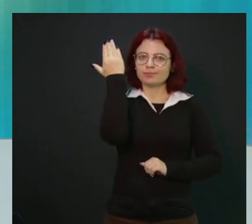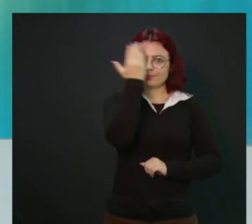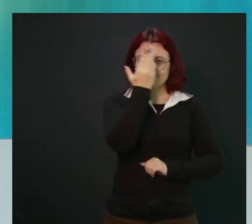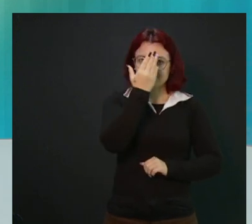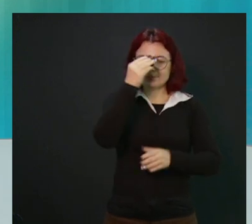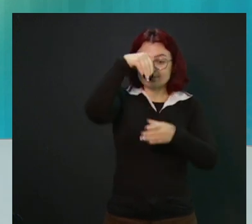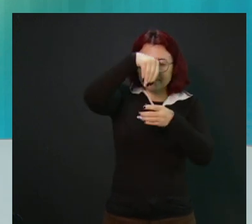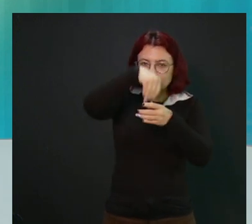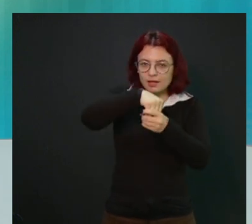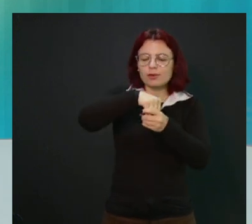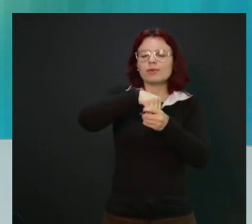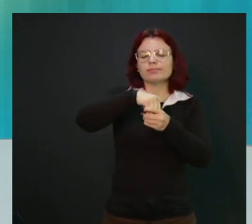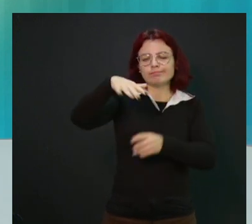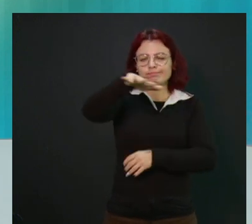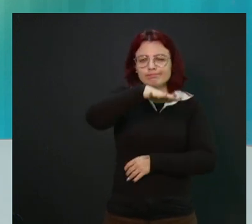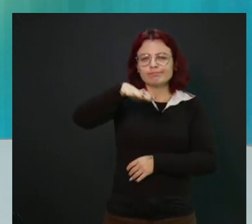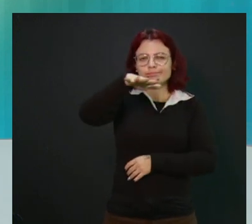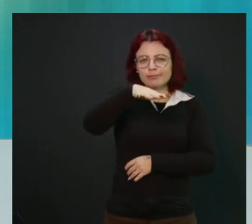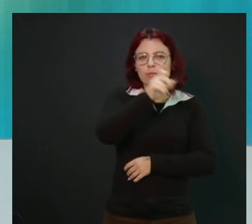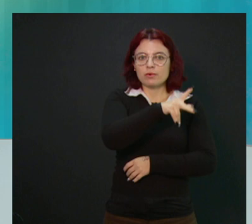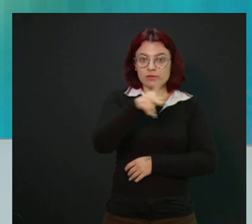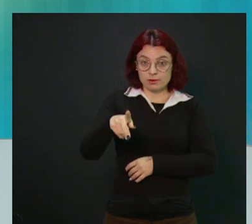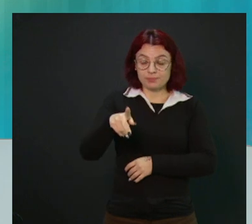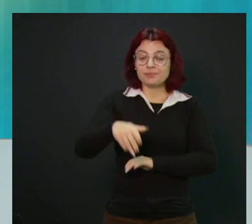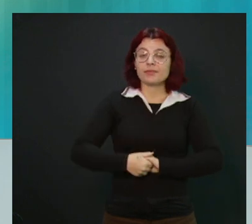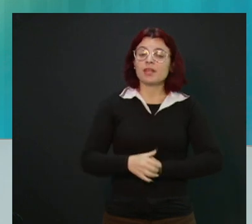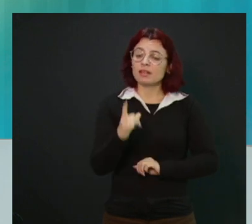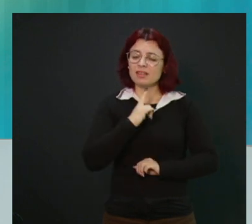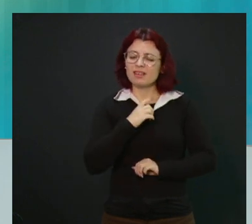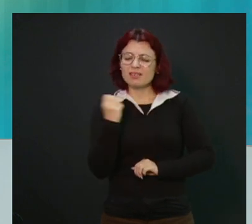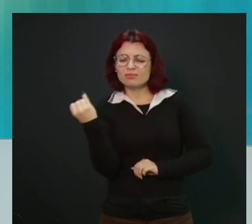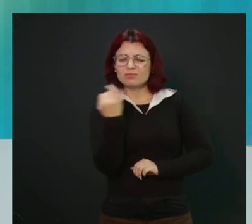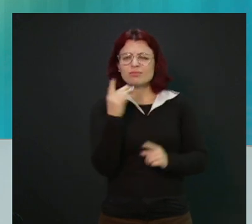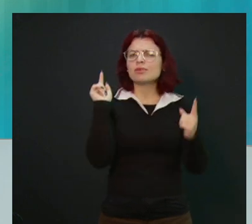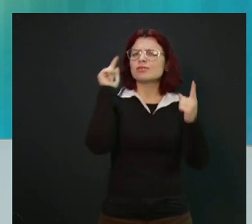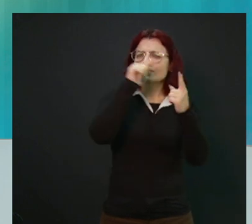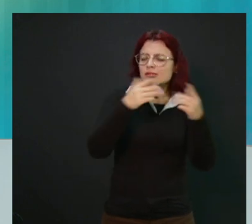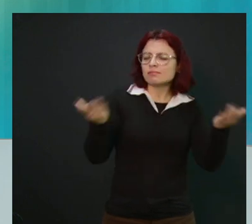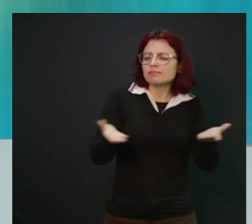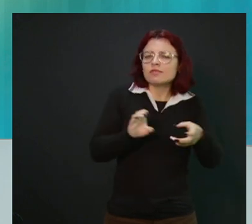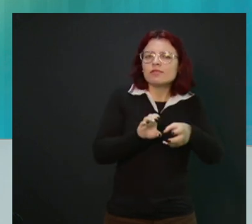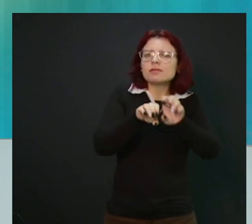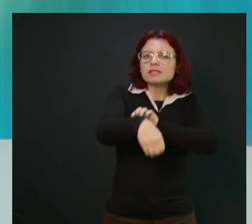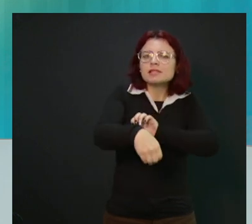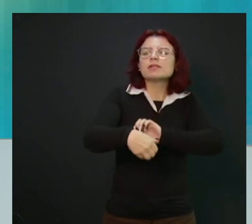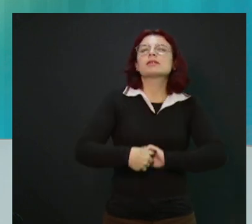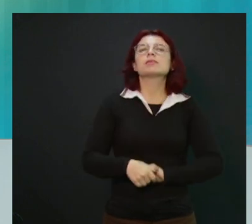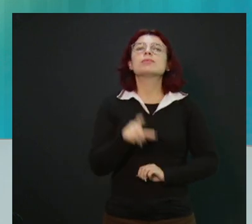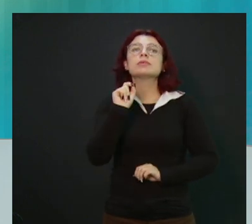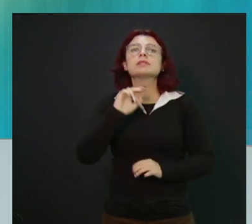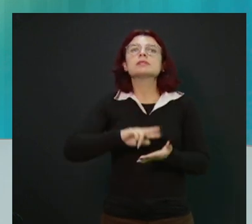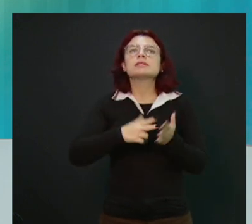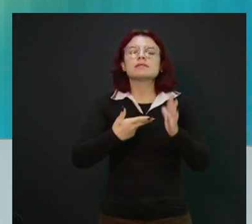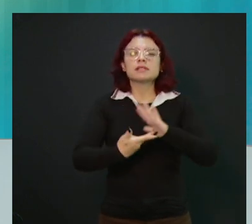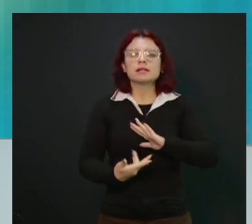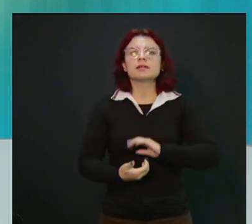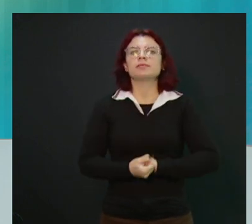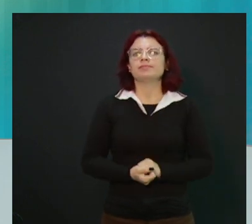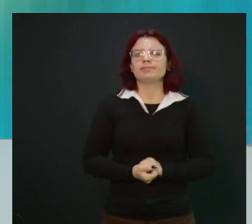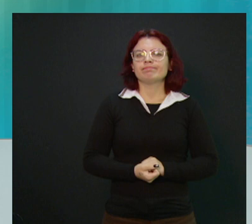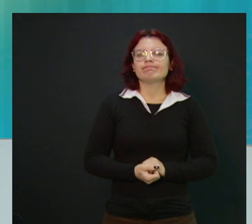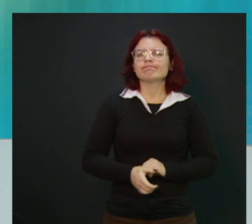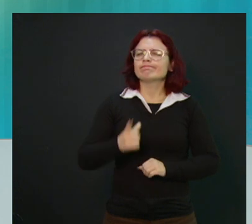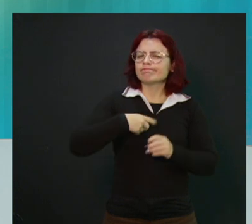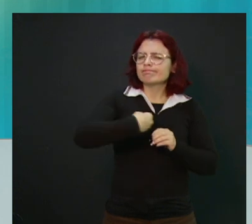canal do professor. Temos alguns objetivos para essa formação, que é o quê?